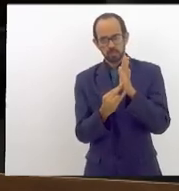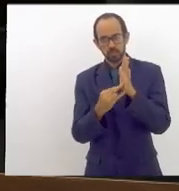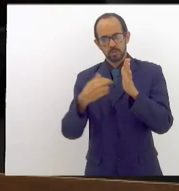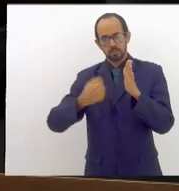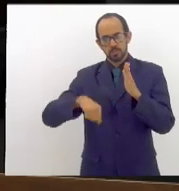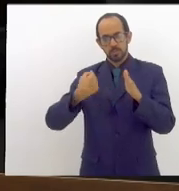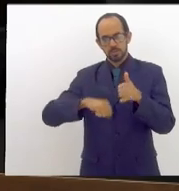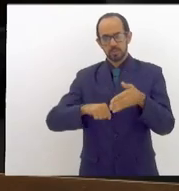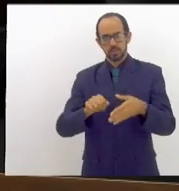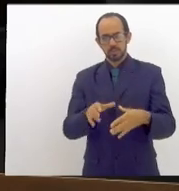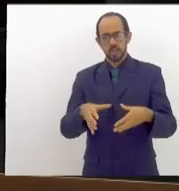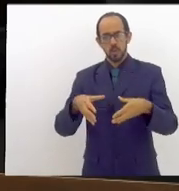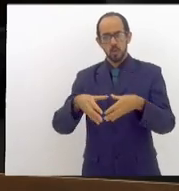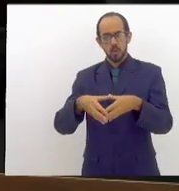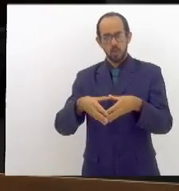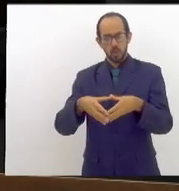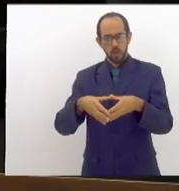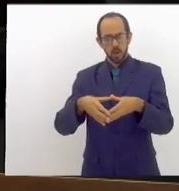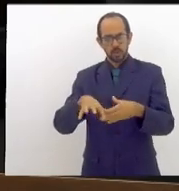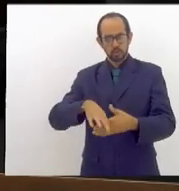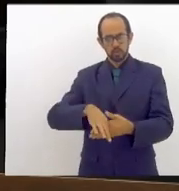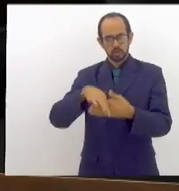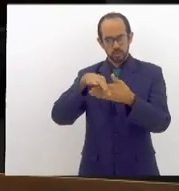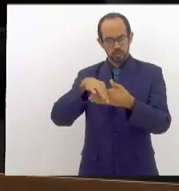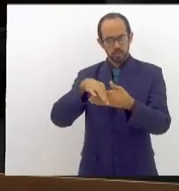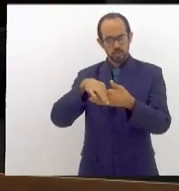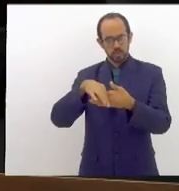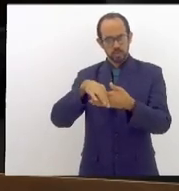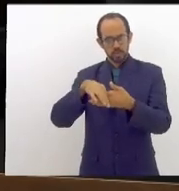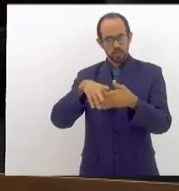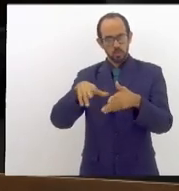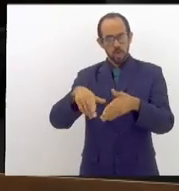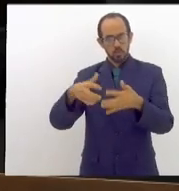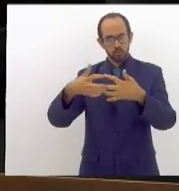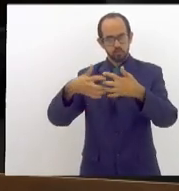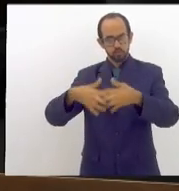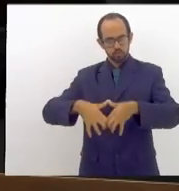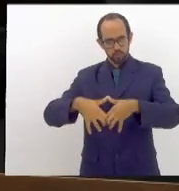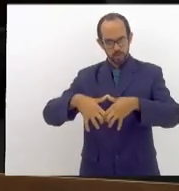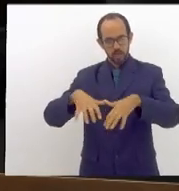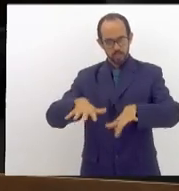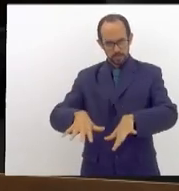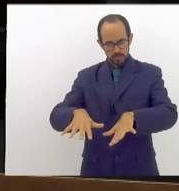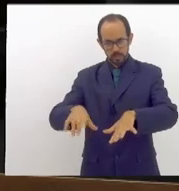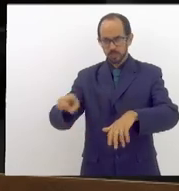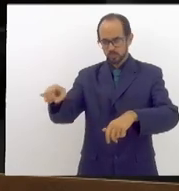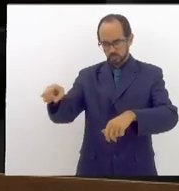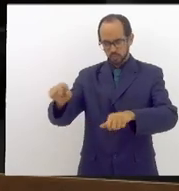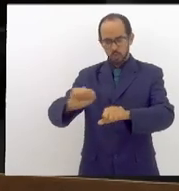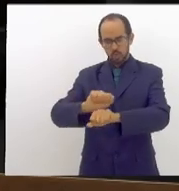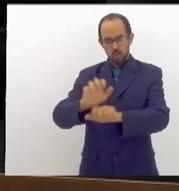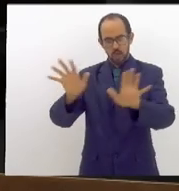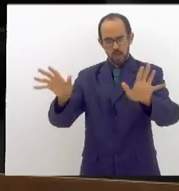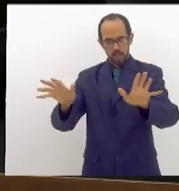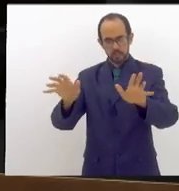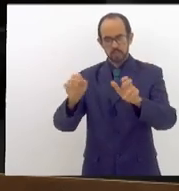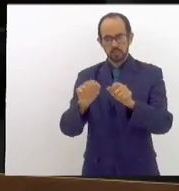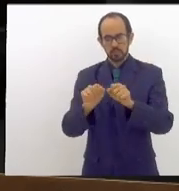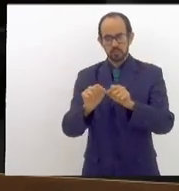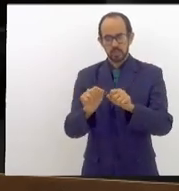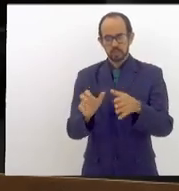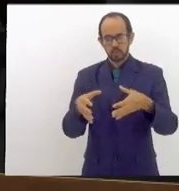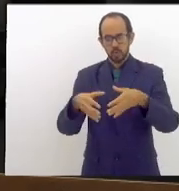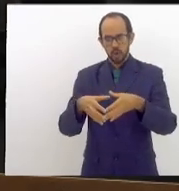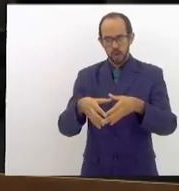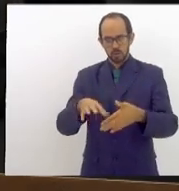existir colher de líder como funciona e o senhor com clareza com transparência fez o Colégio